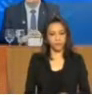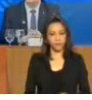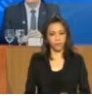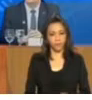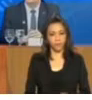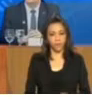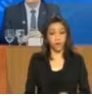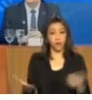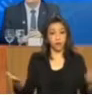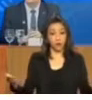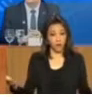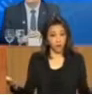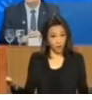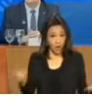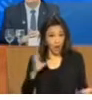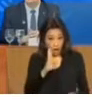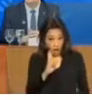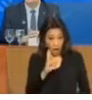A base vai hoje.